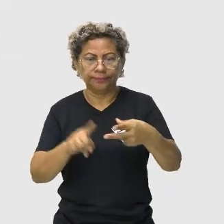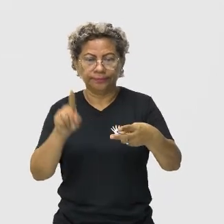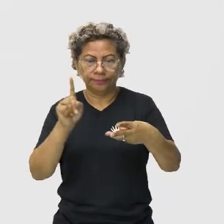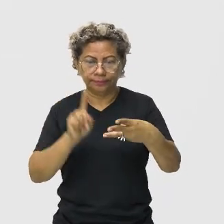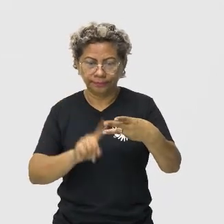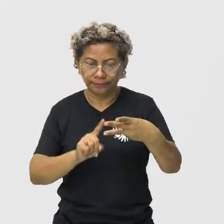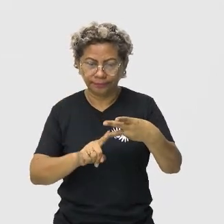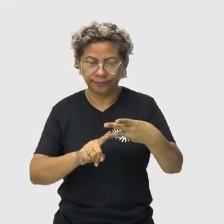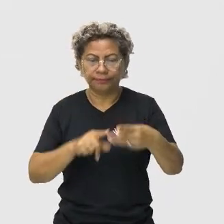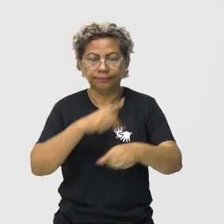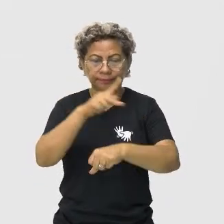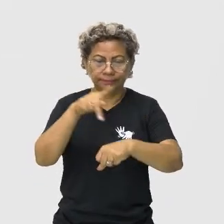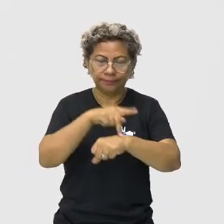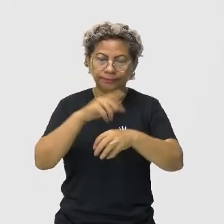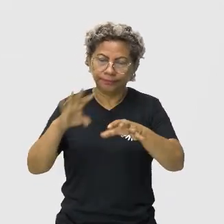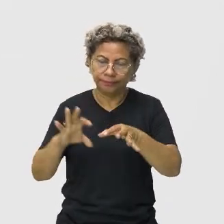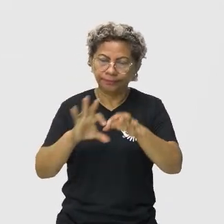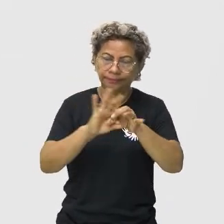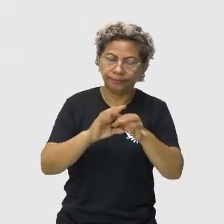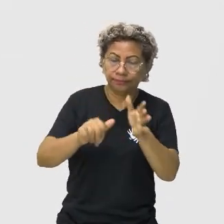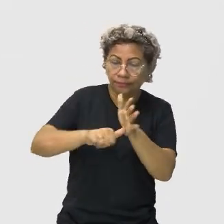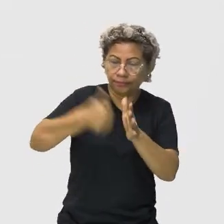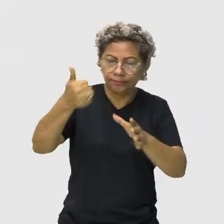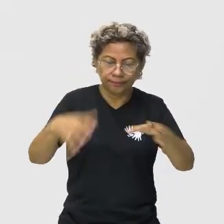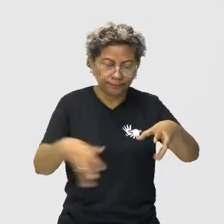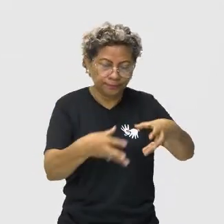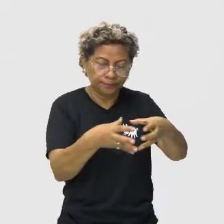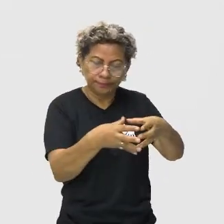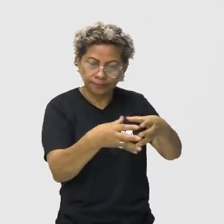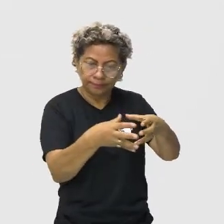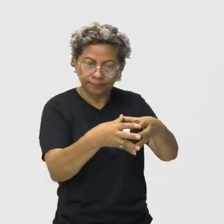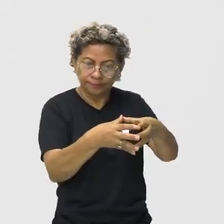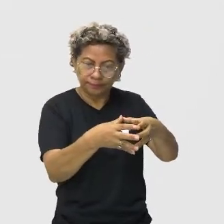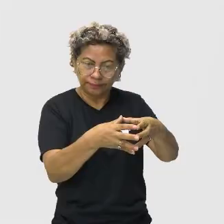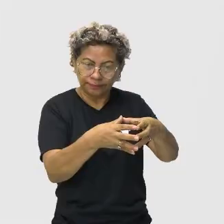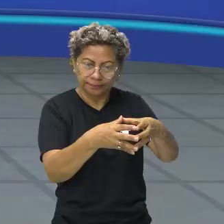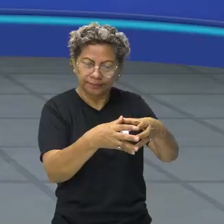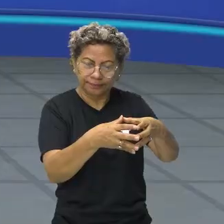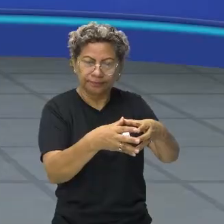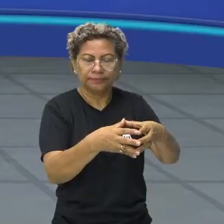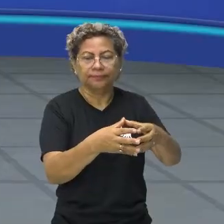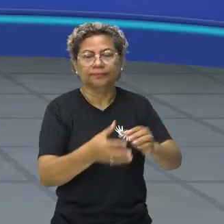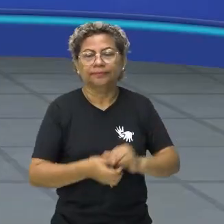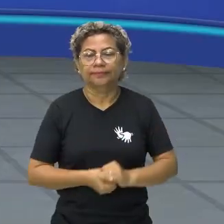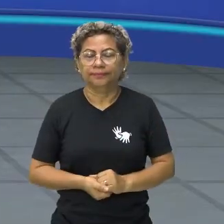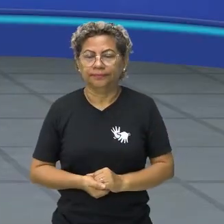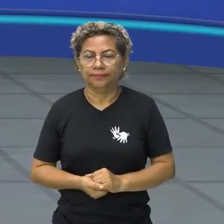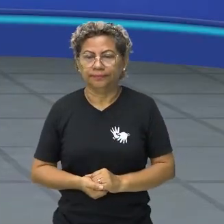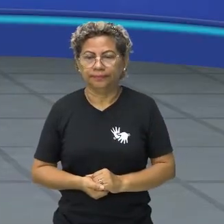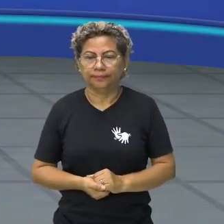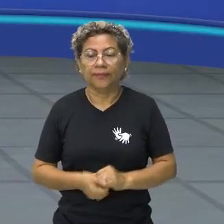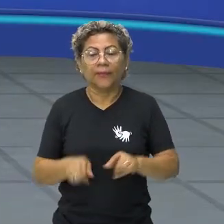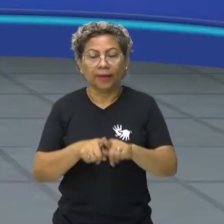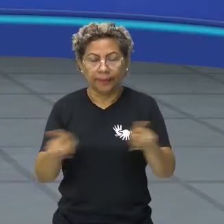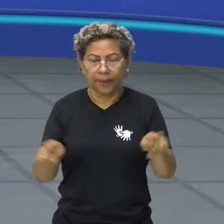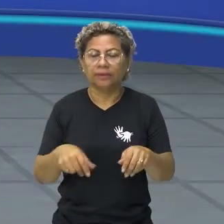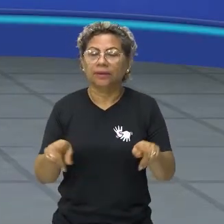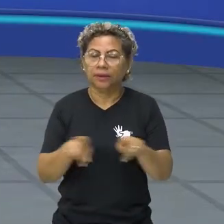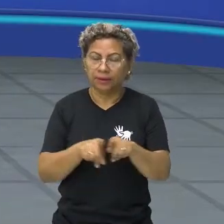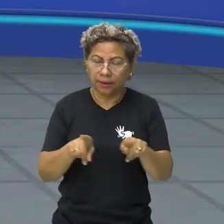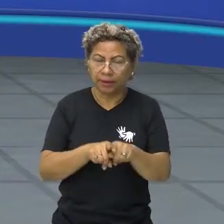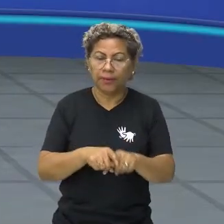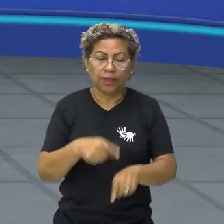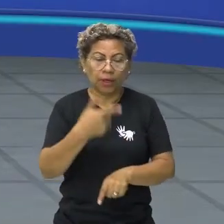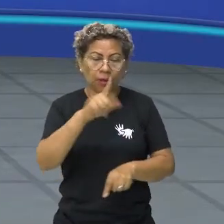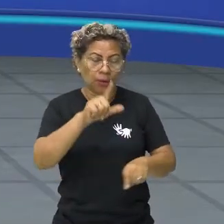a princípio dos primeiros blocos econômicos com a Benelux, tá bom? Mas, além da Benelux, né, com